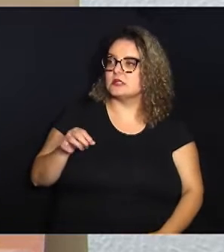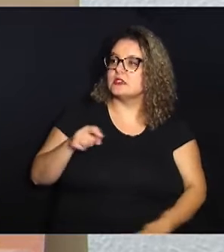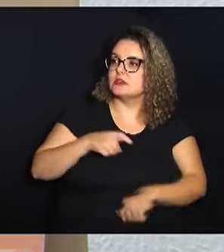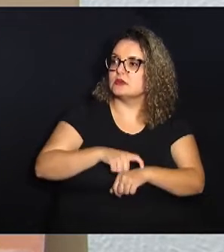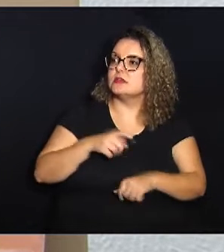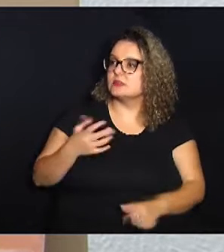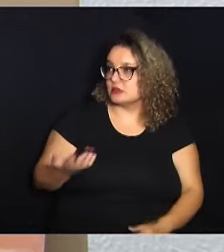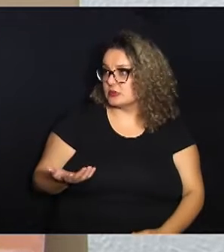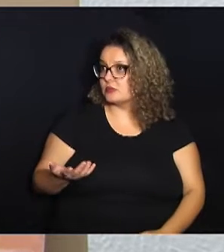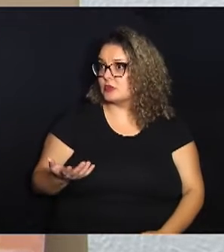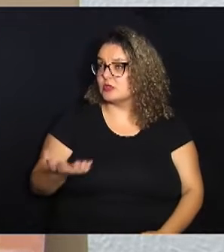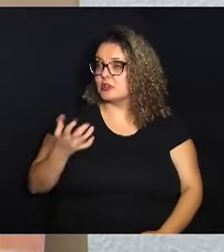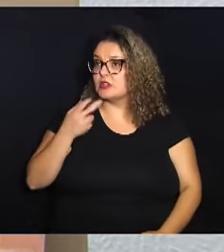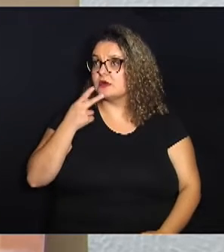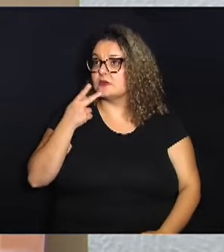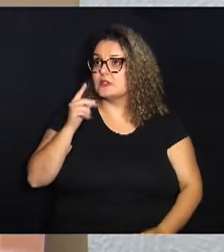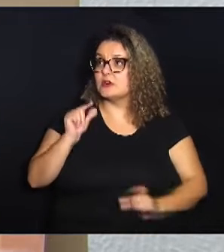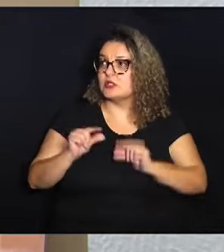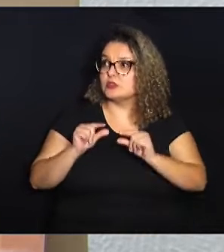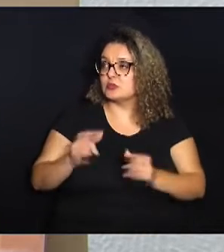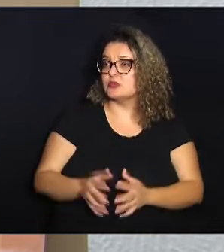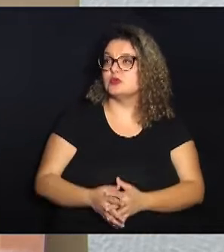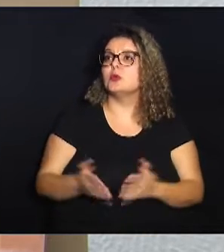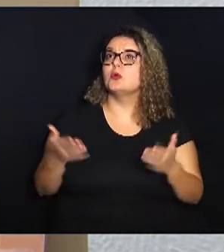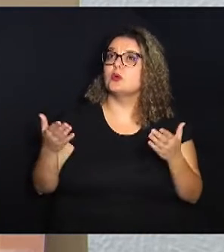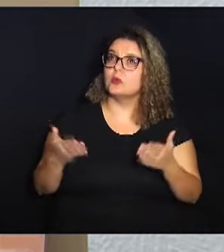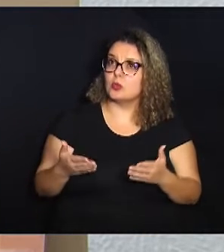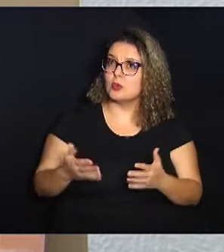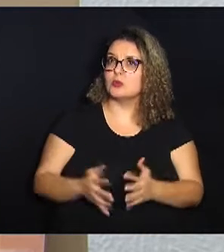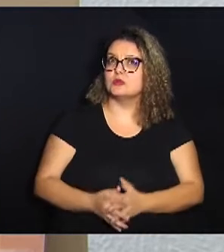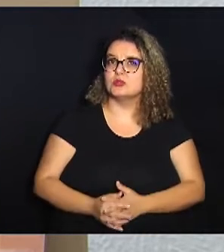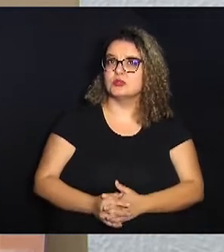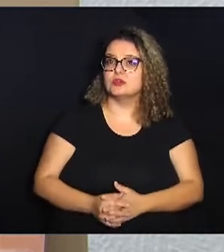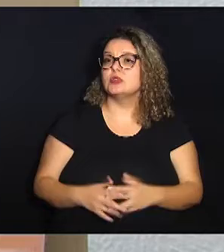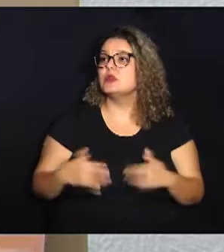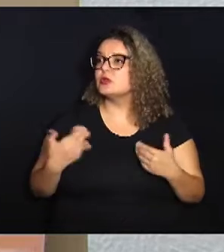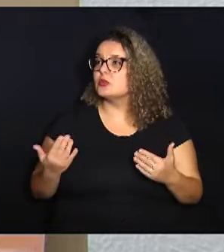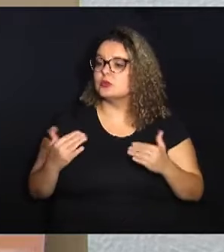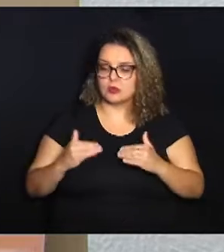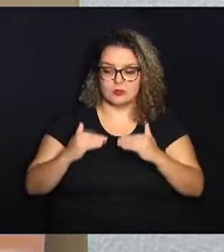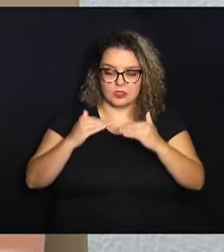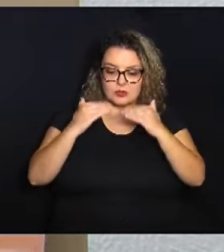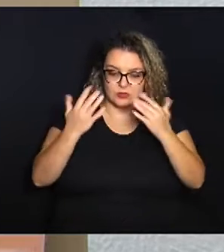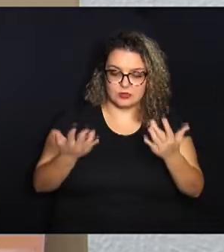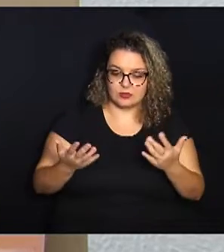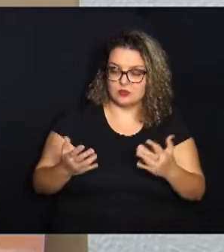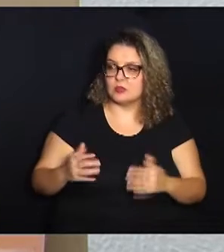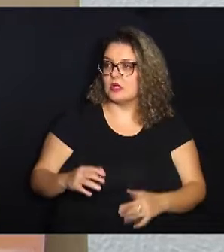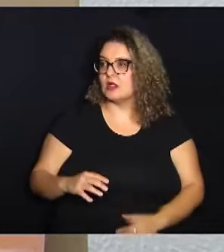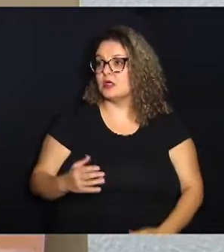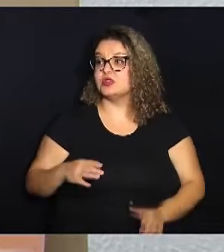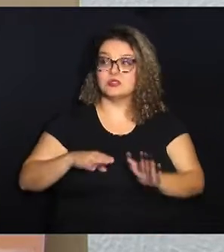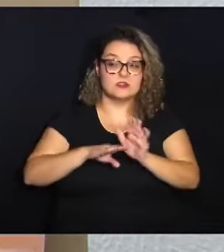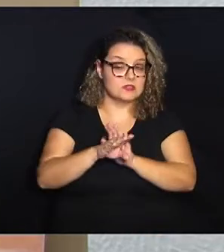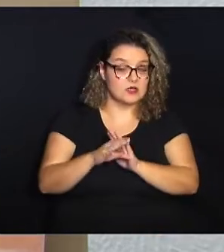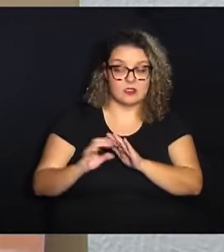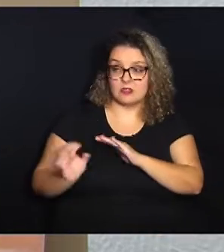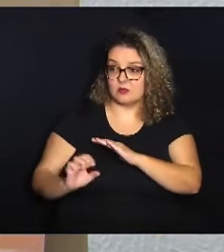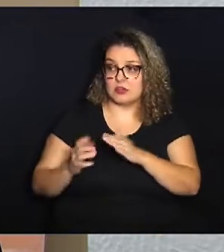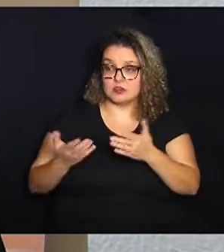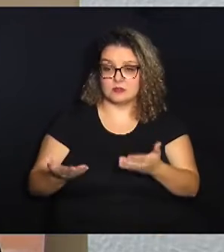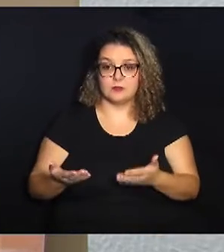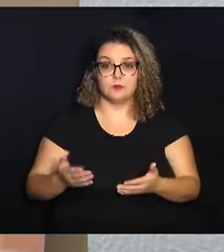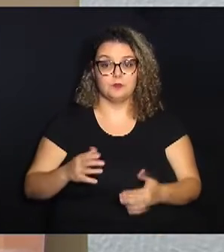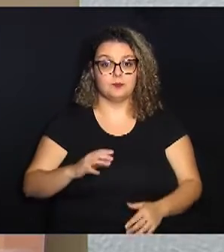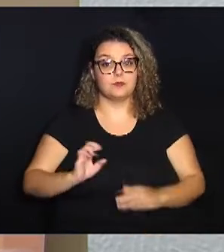período, eu queria que você falasse um pouquinho hoje, e em que nível de escala a empresa está? A